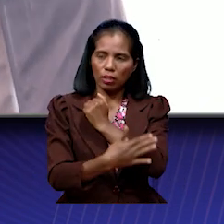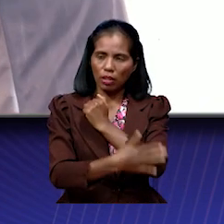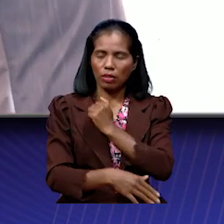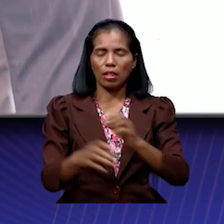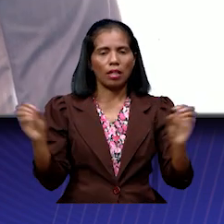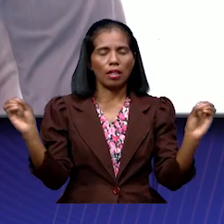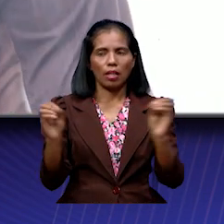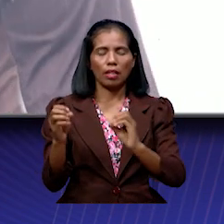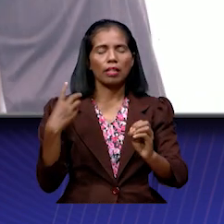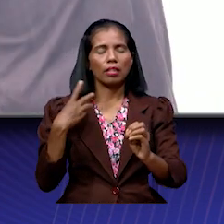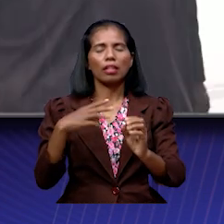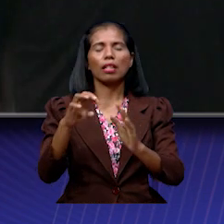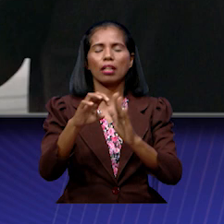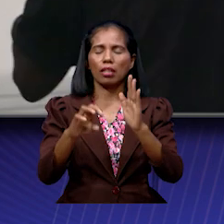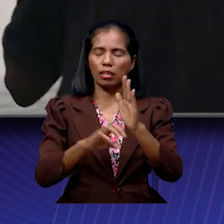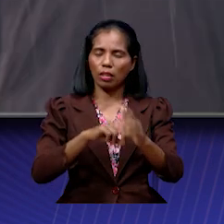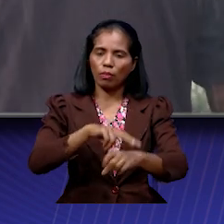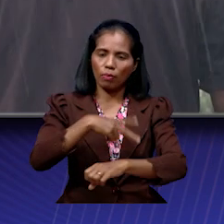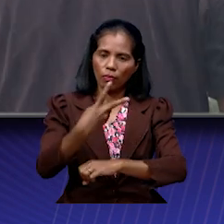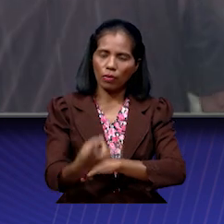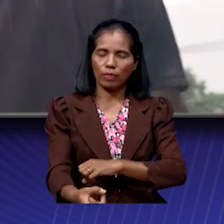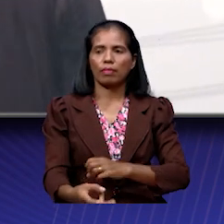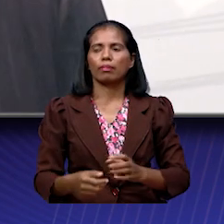e de nem estado, mono barreco é.